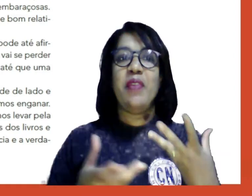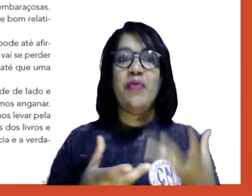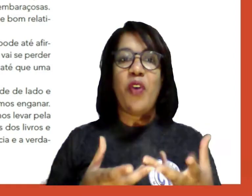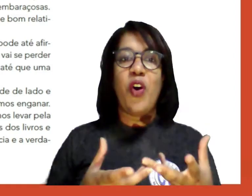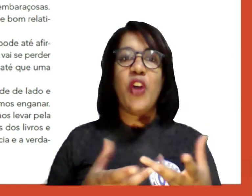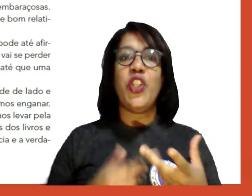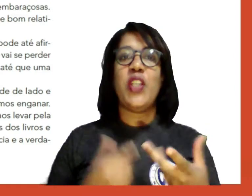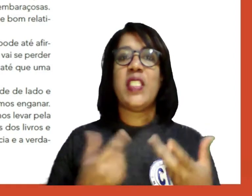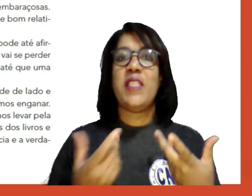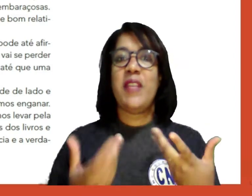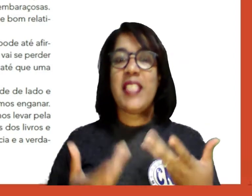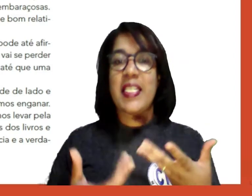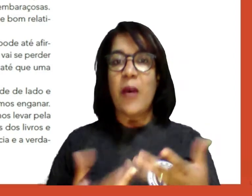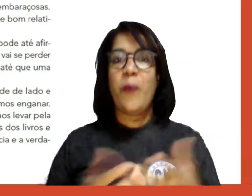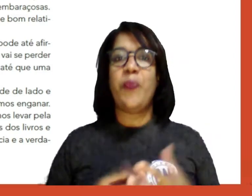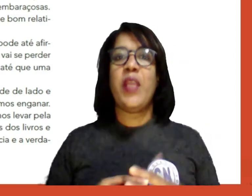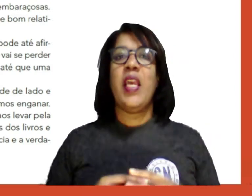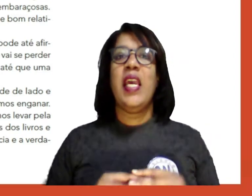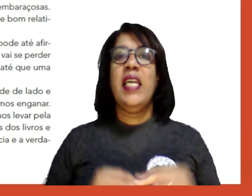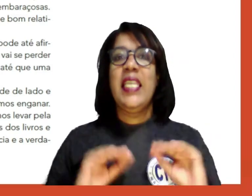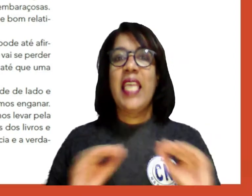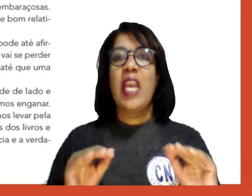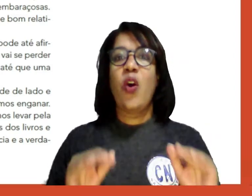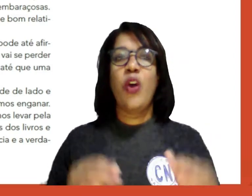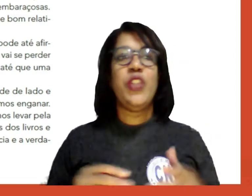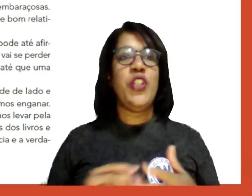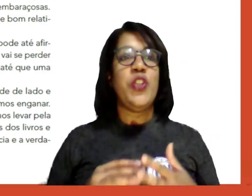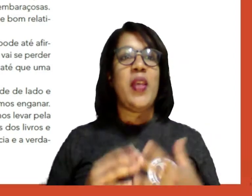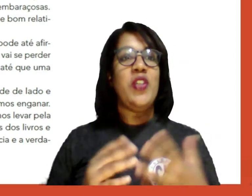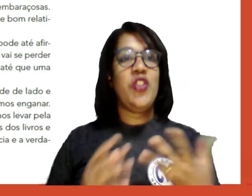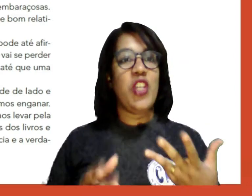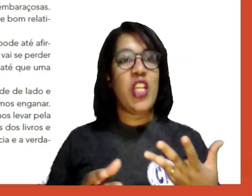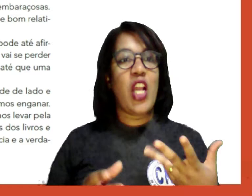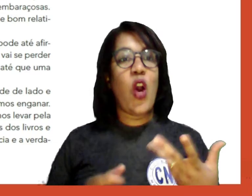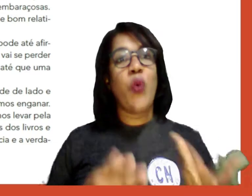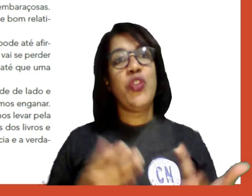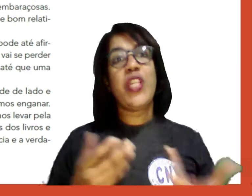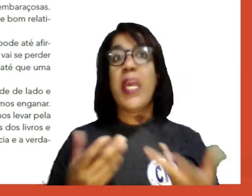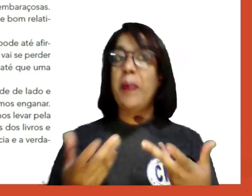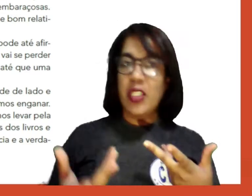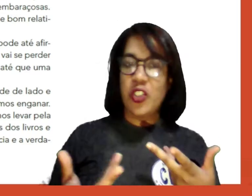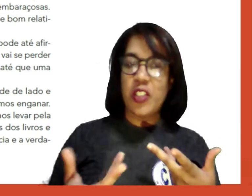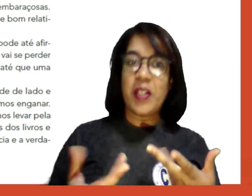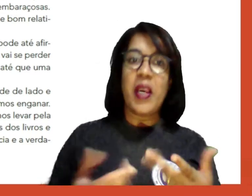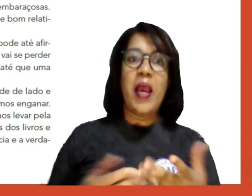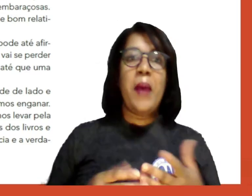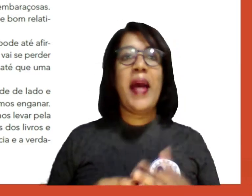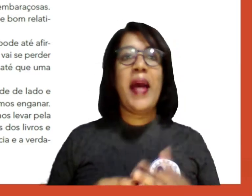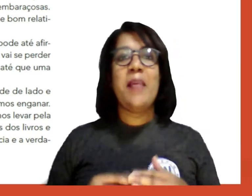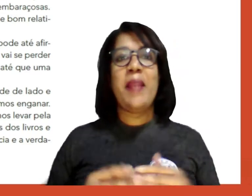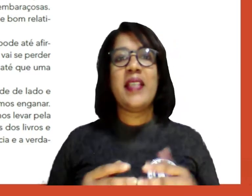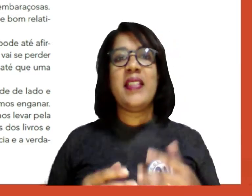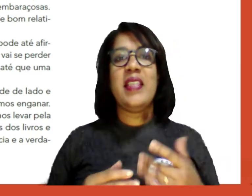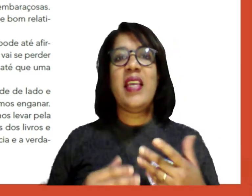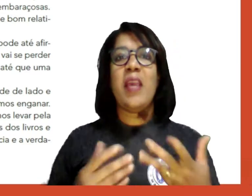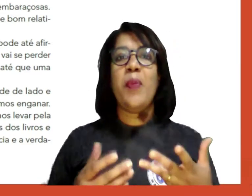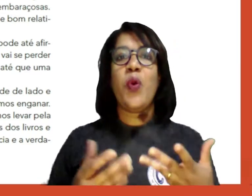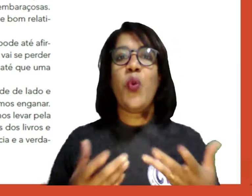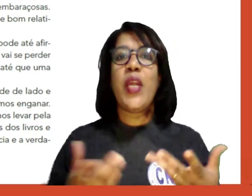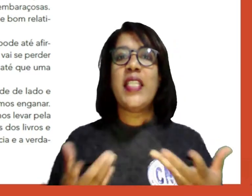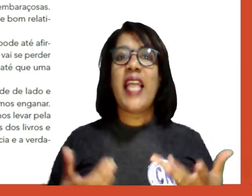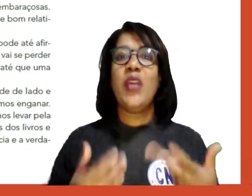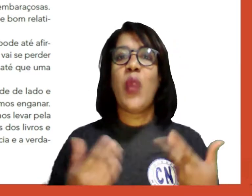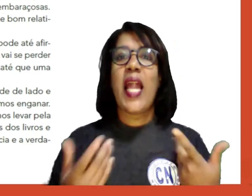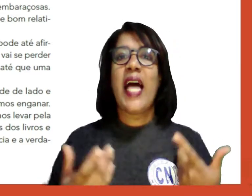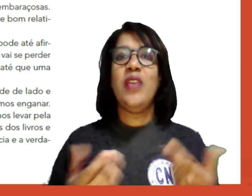uma palavra forte em nossa civilização. Ninguém gosta de mentira ou de quem mente, mas aprecia